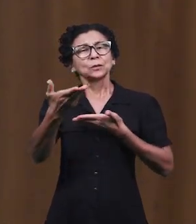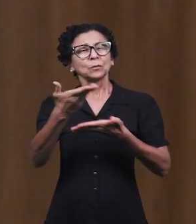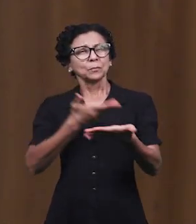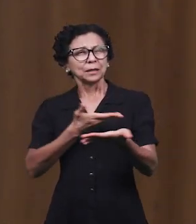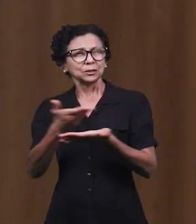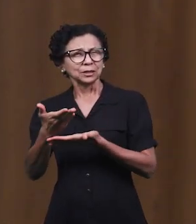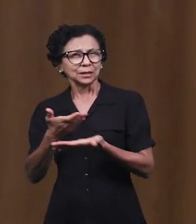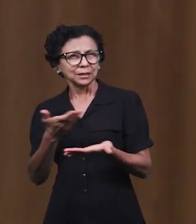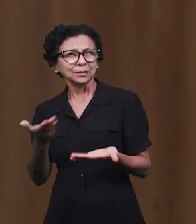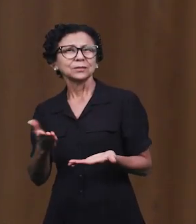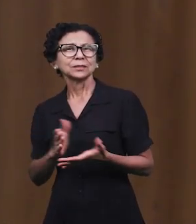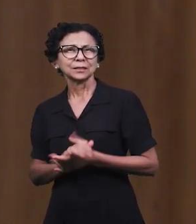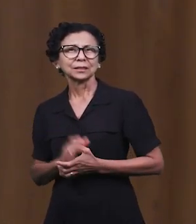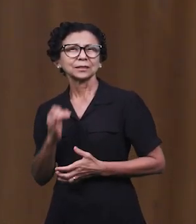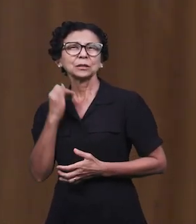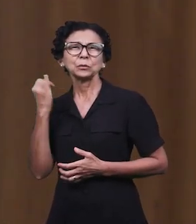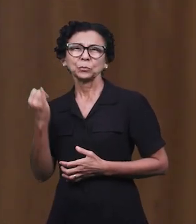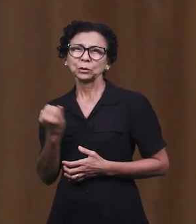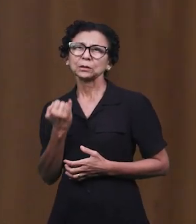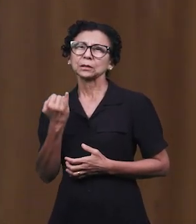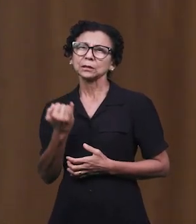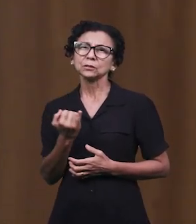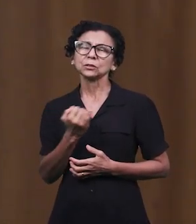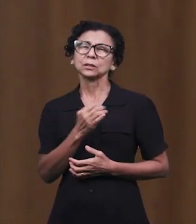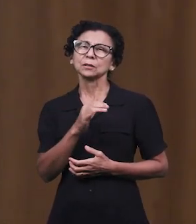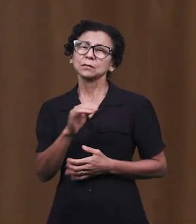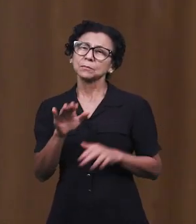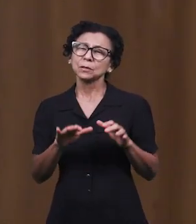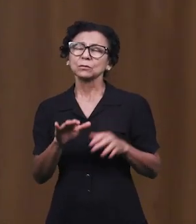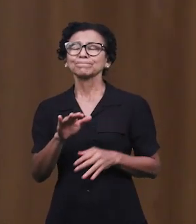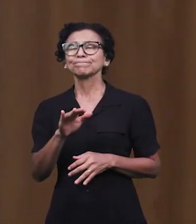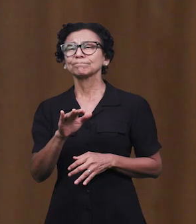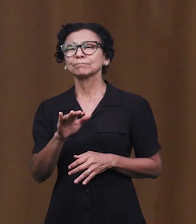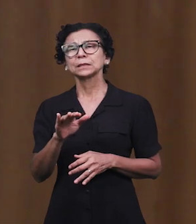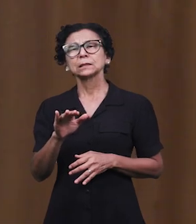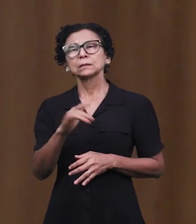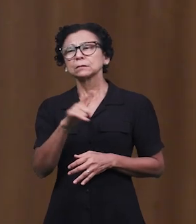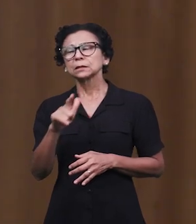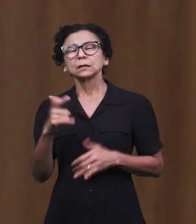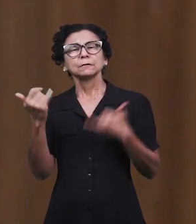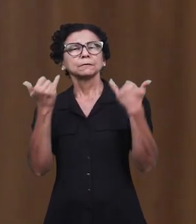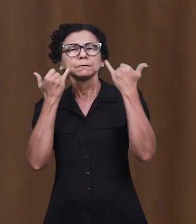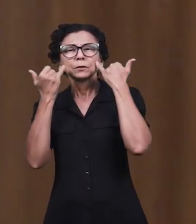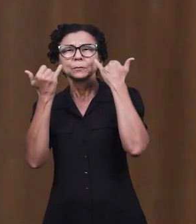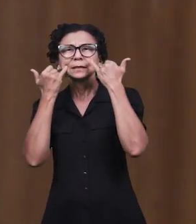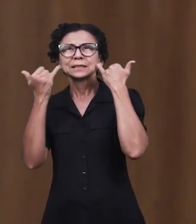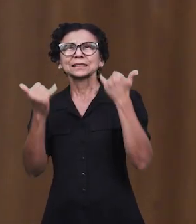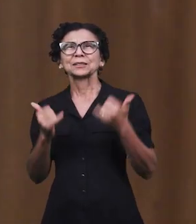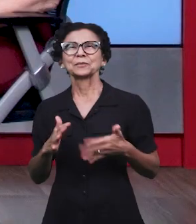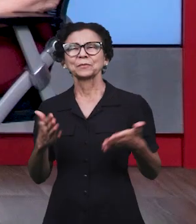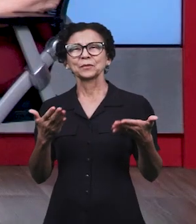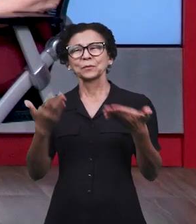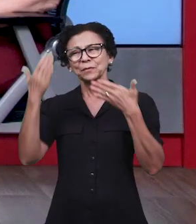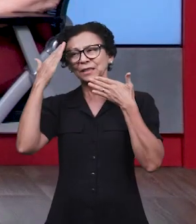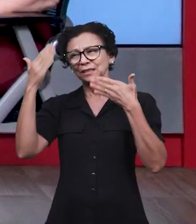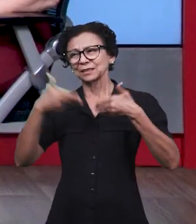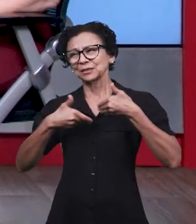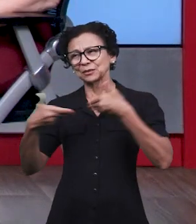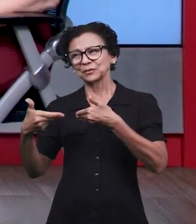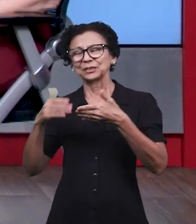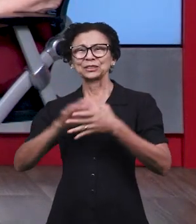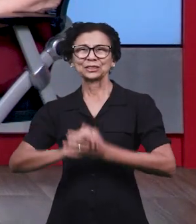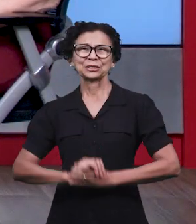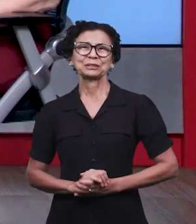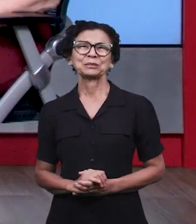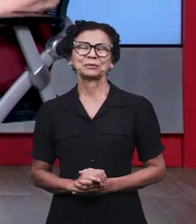ser muito para uma pessoa que às vezes não tem informação. Então, alegria e eu agradeço muito pelo convite. Que maravilha!